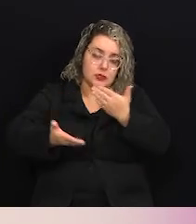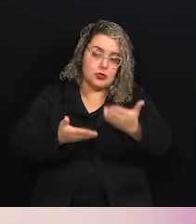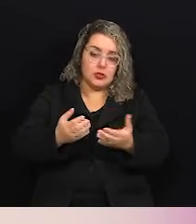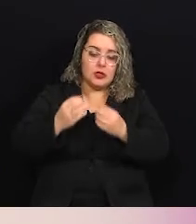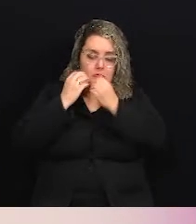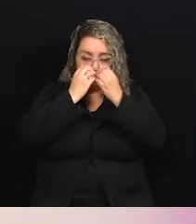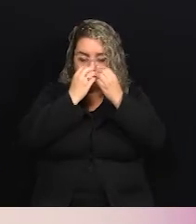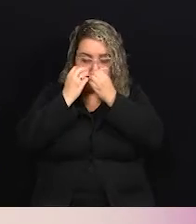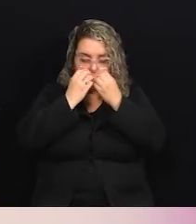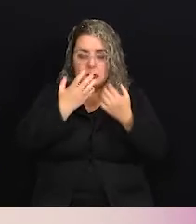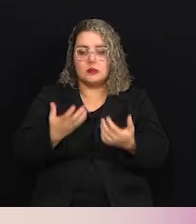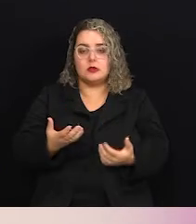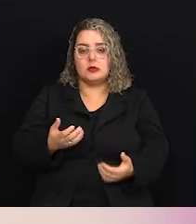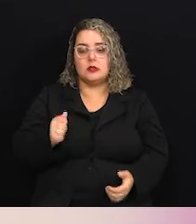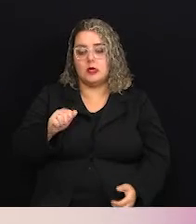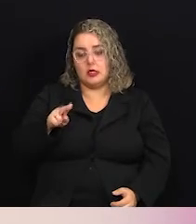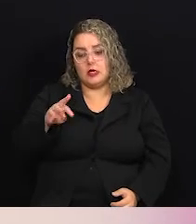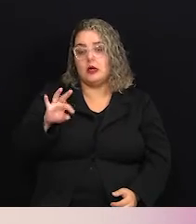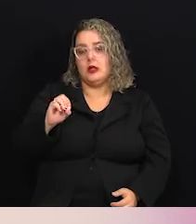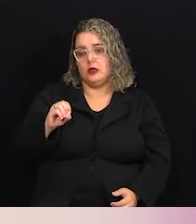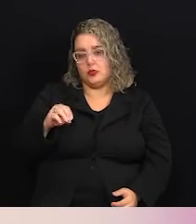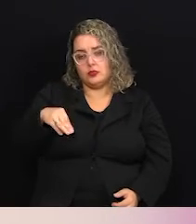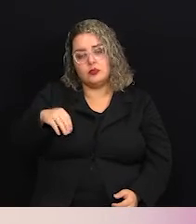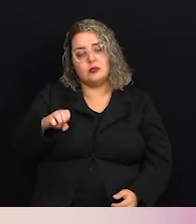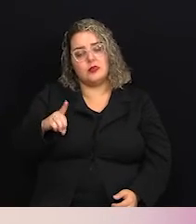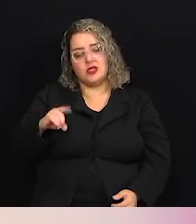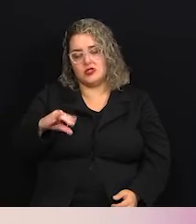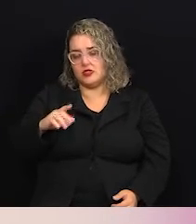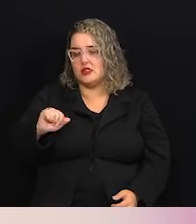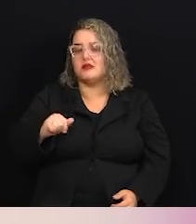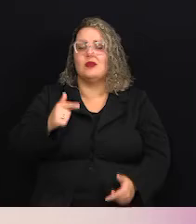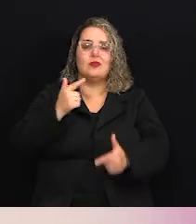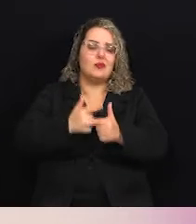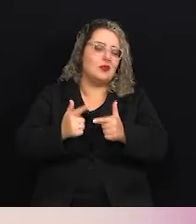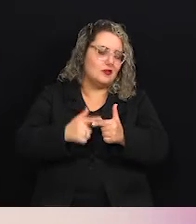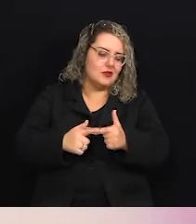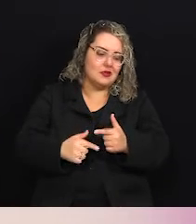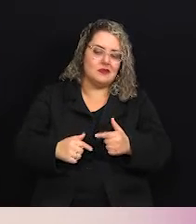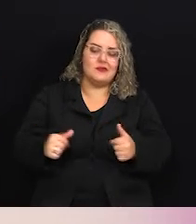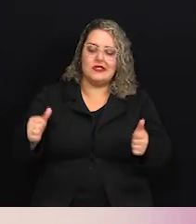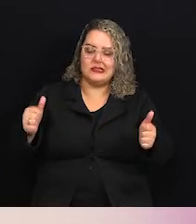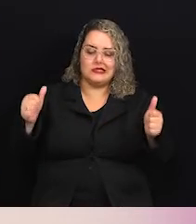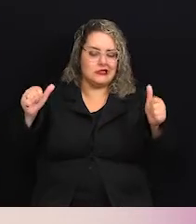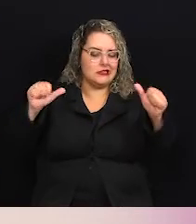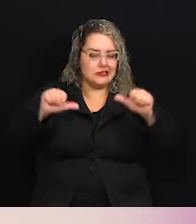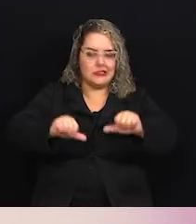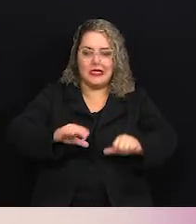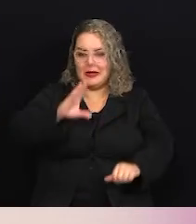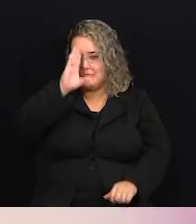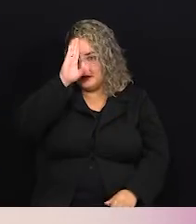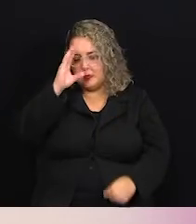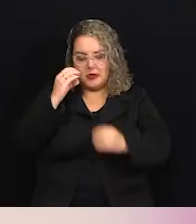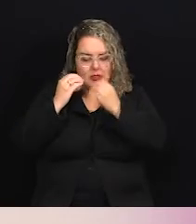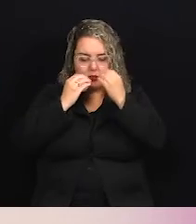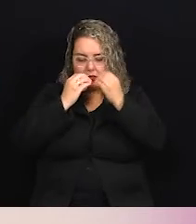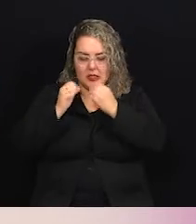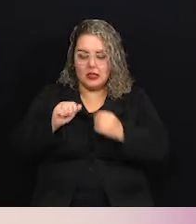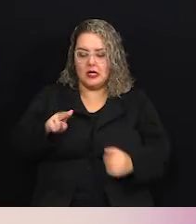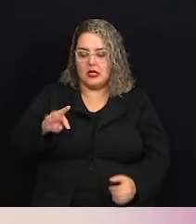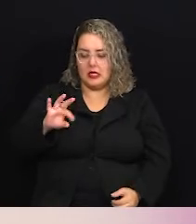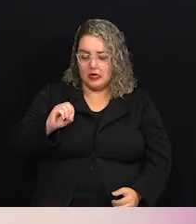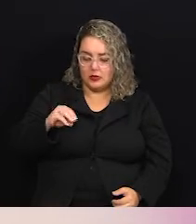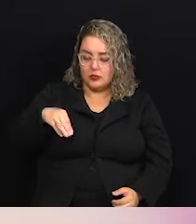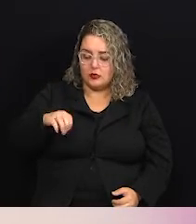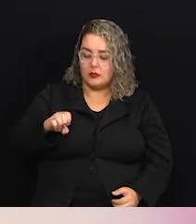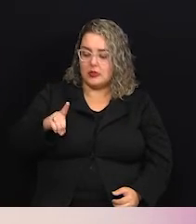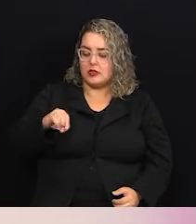tratar a rinite. E a automedicação é um problema, sempre existiu, vem piorando mesmo, principalmente na rinite, a